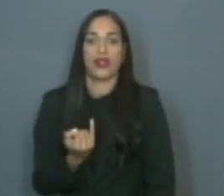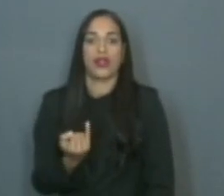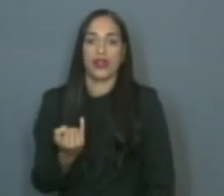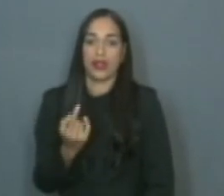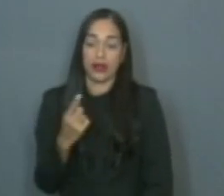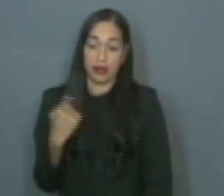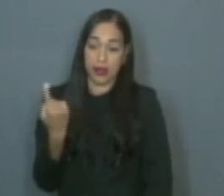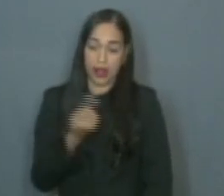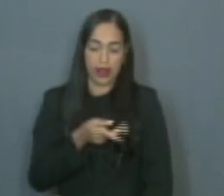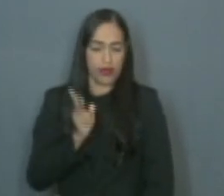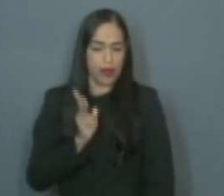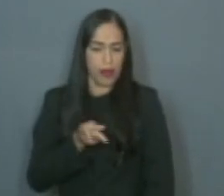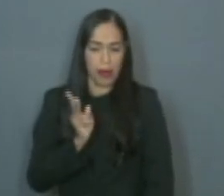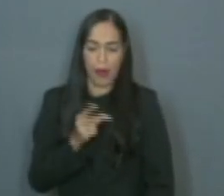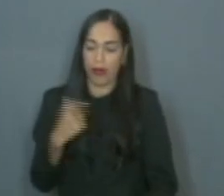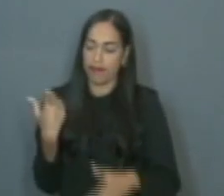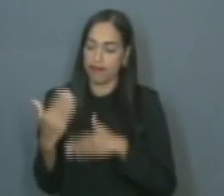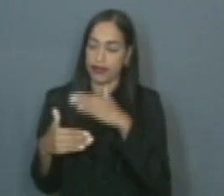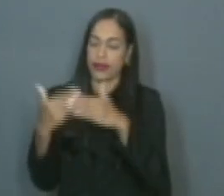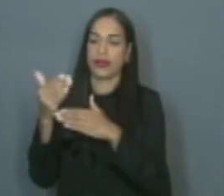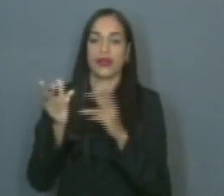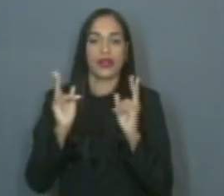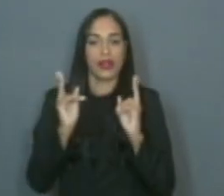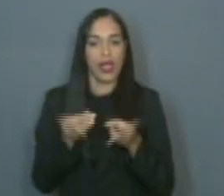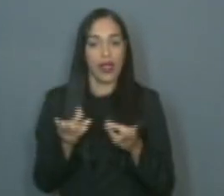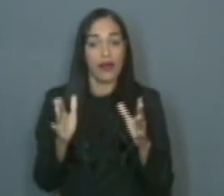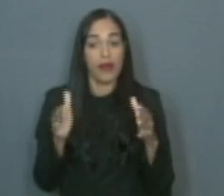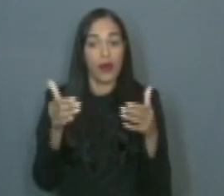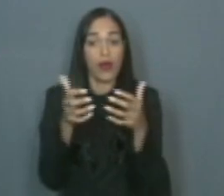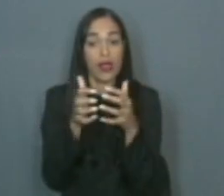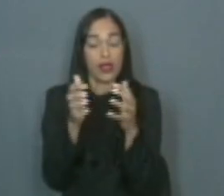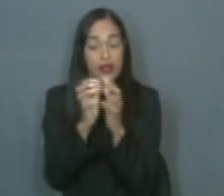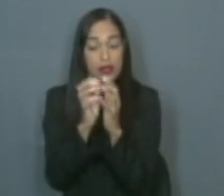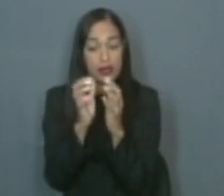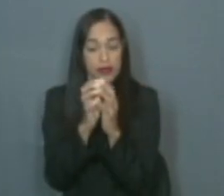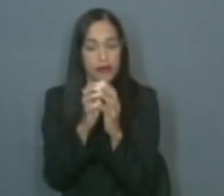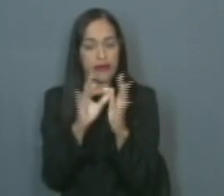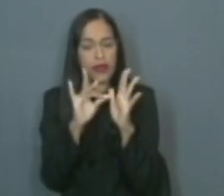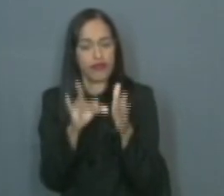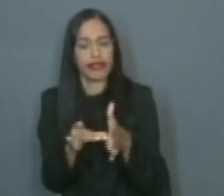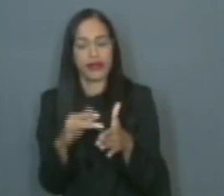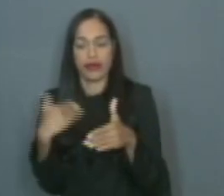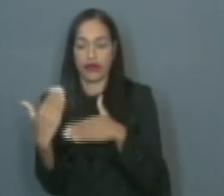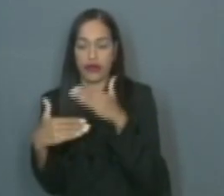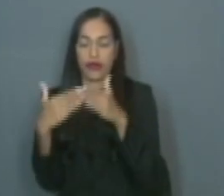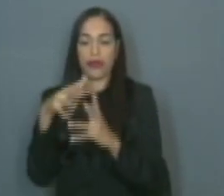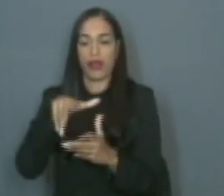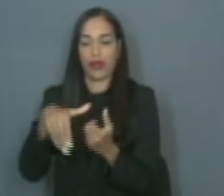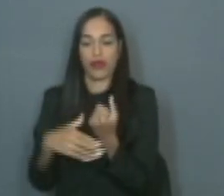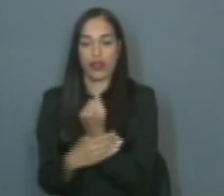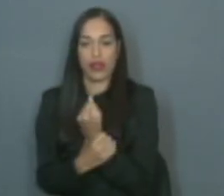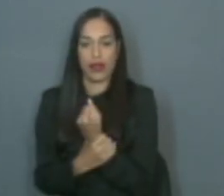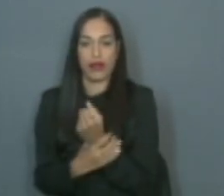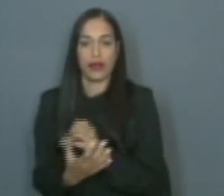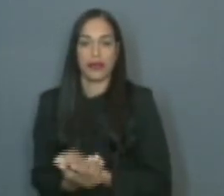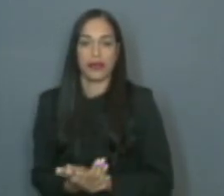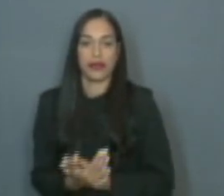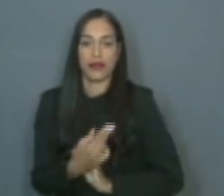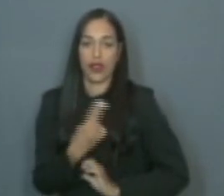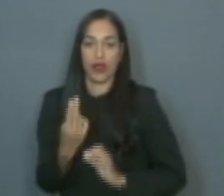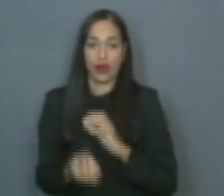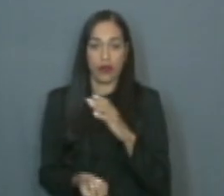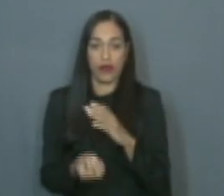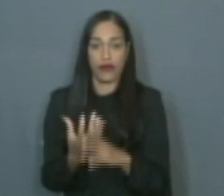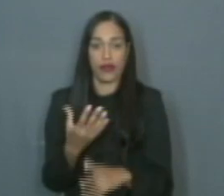que possamos avançar cada vez mais rumo a um Recife consolidado no desenvolvimento sustentável. Em nome do nosso fundador